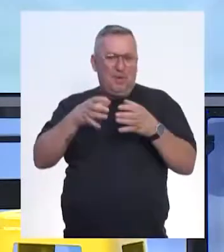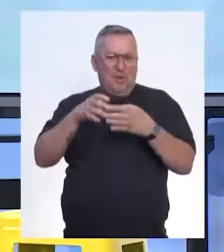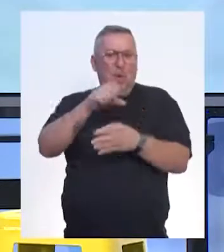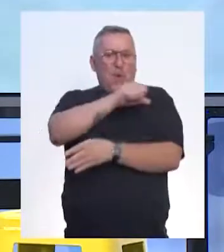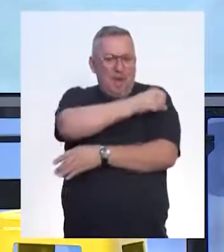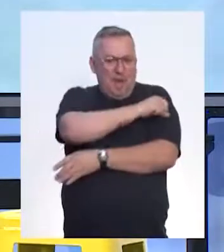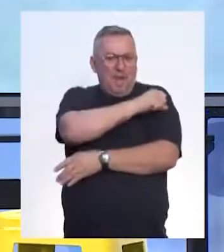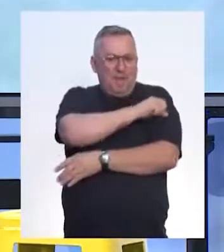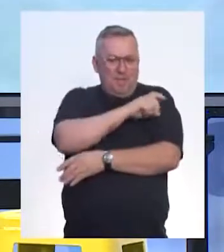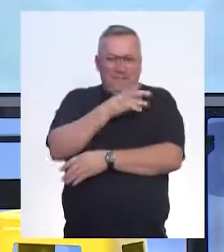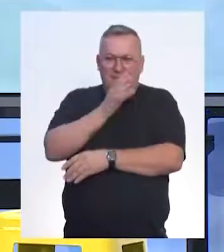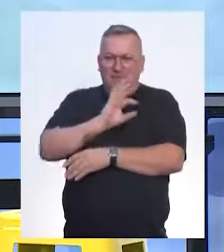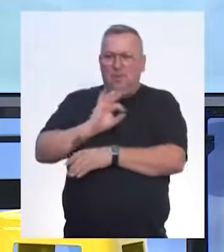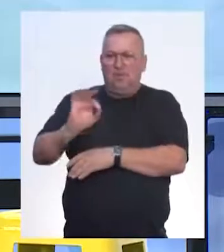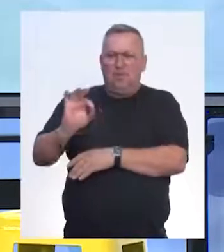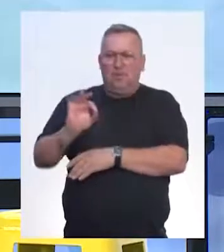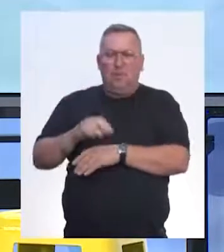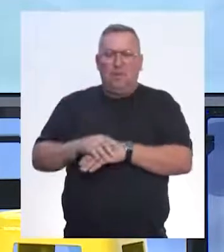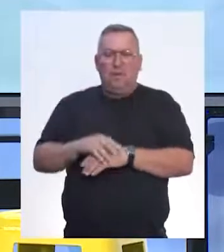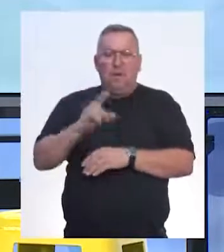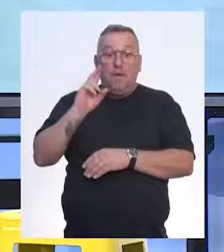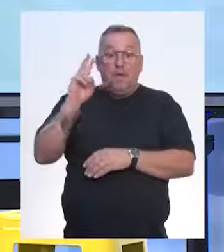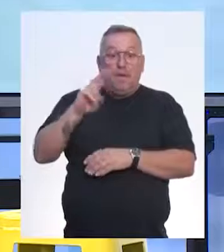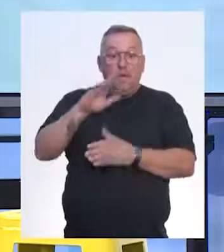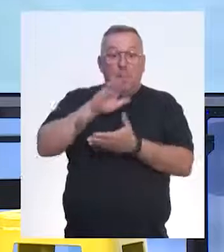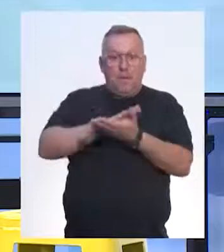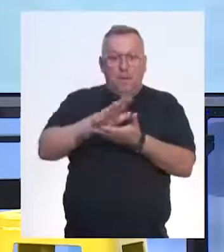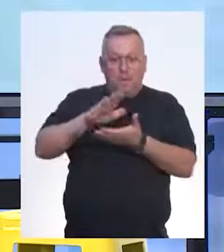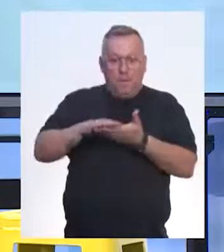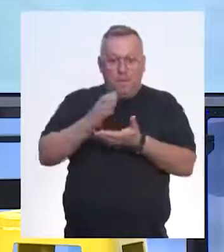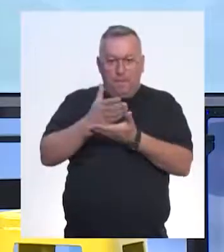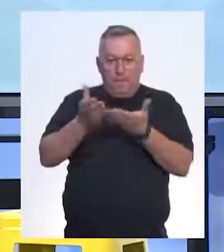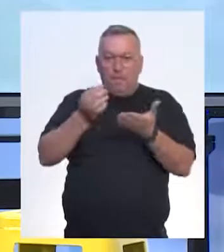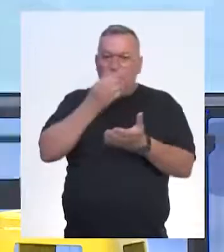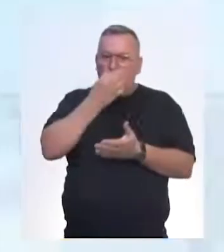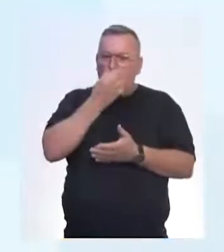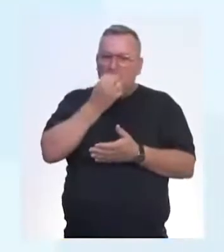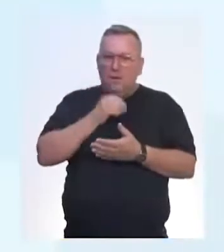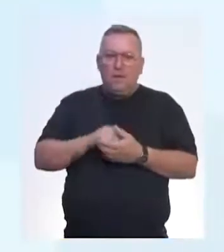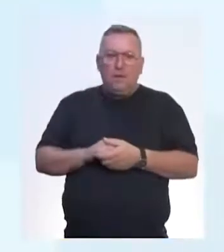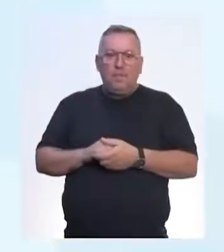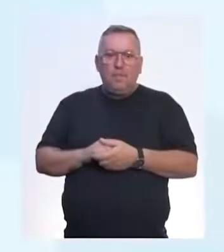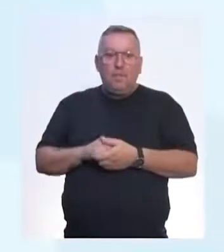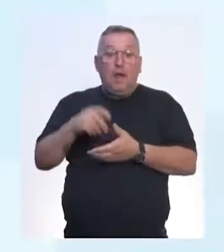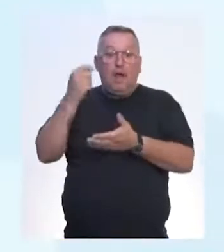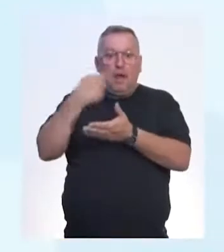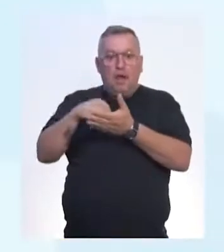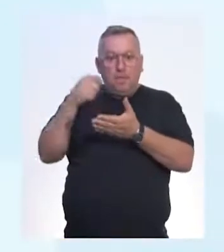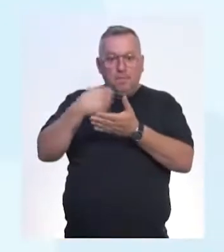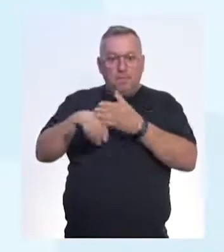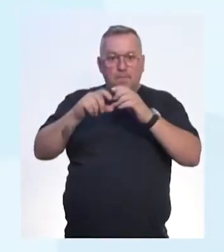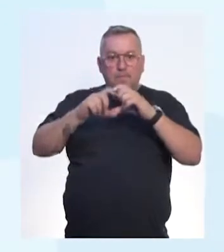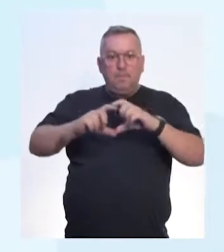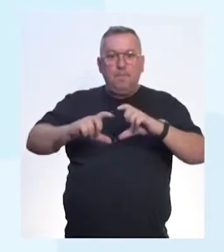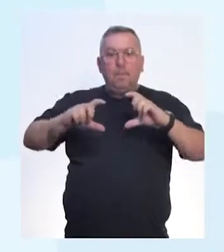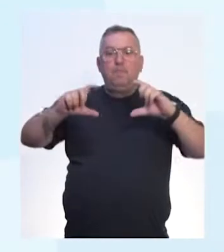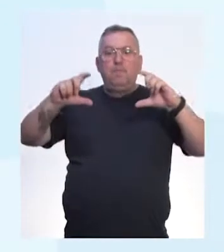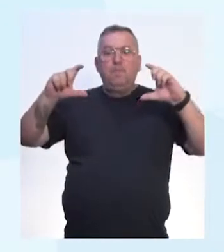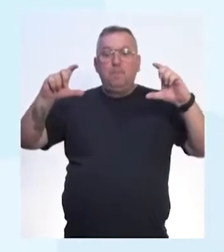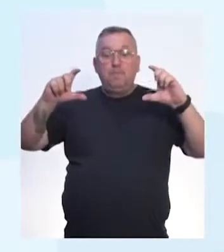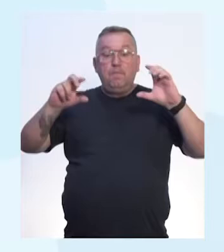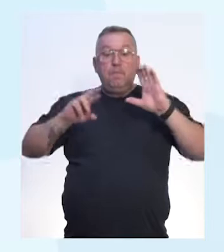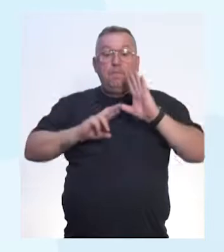vão se sair melhor. Olha a atividade que vai aparecer para vocês. Escreva uma equação